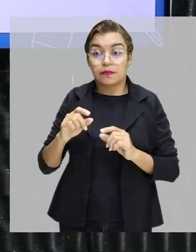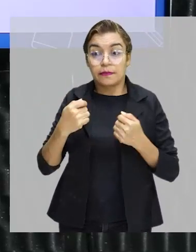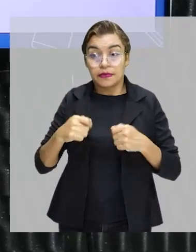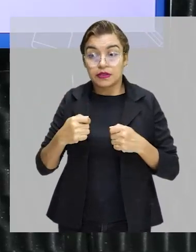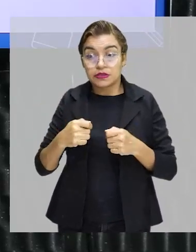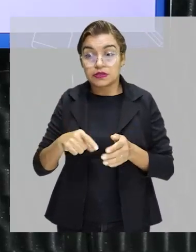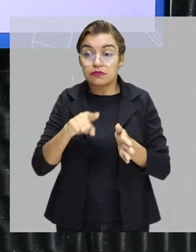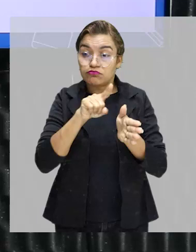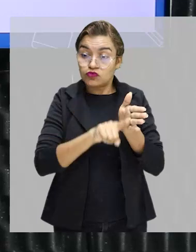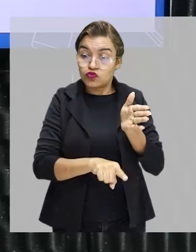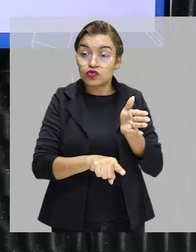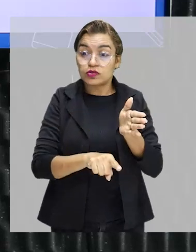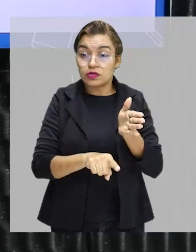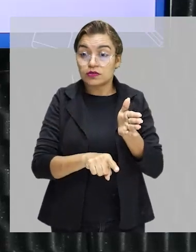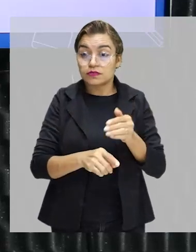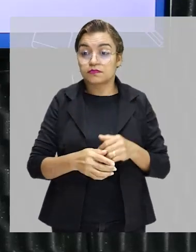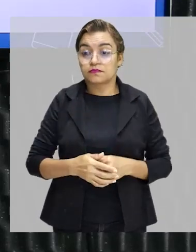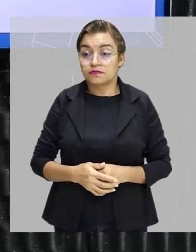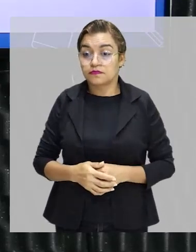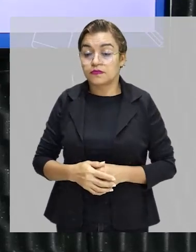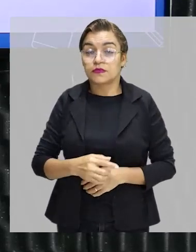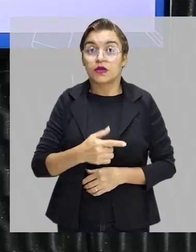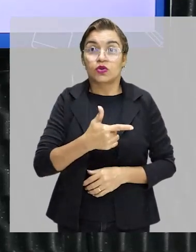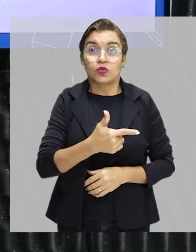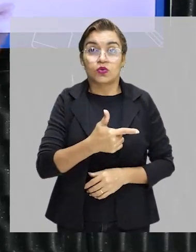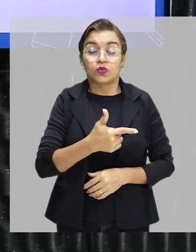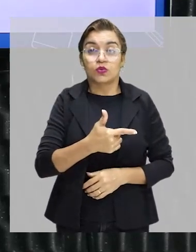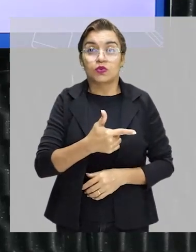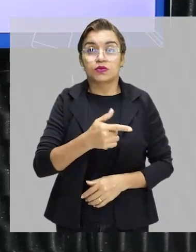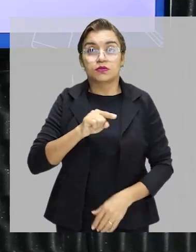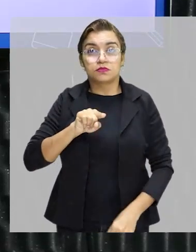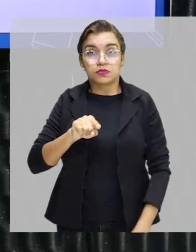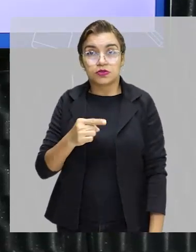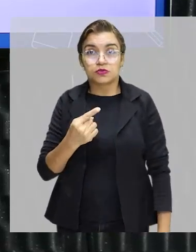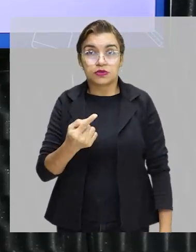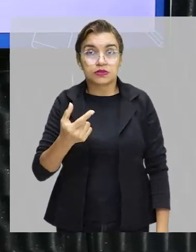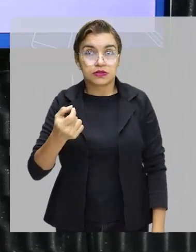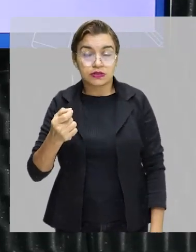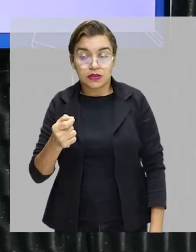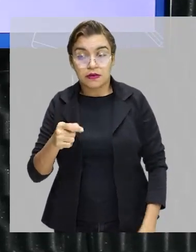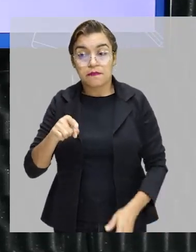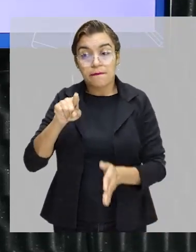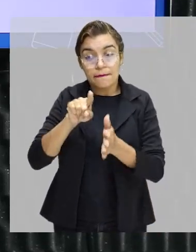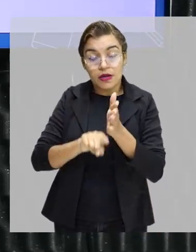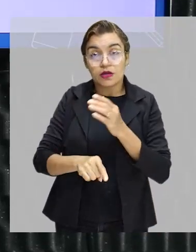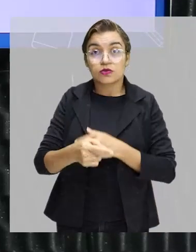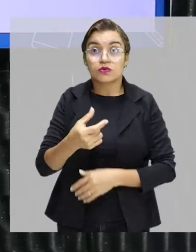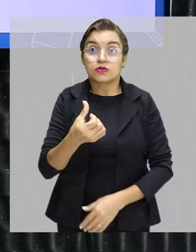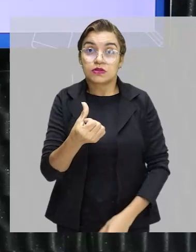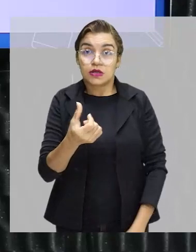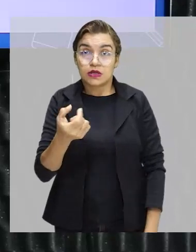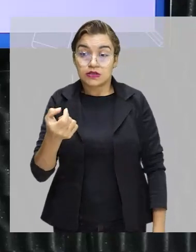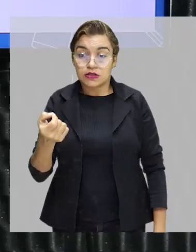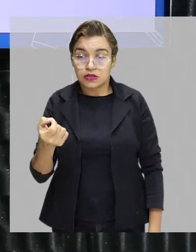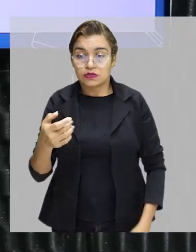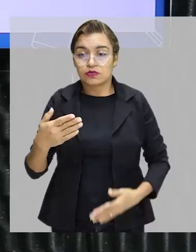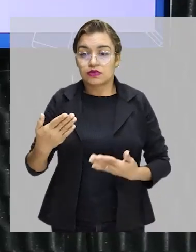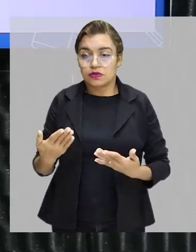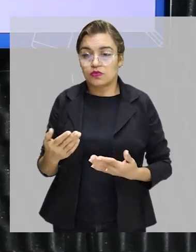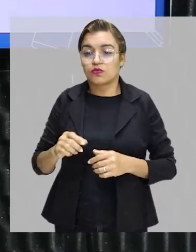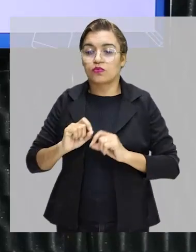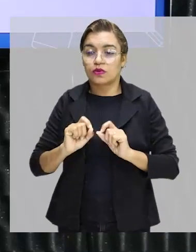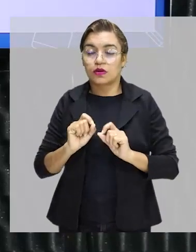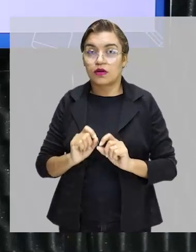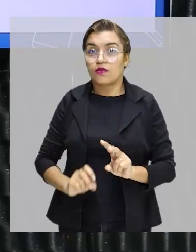2.100 menos o 600, né? Como ficou aqui bem expresso. Então, o volume adicionado vai ser o